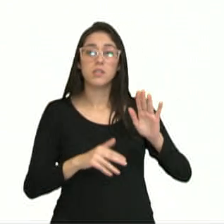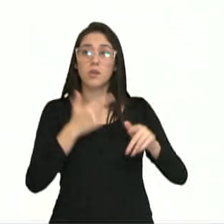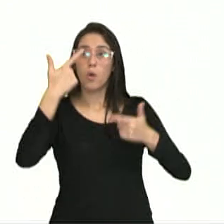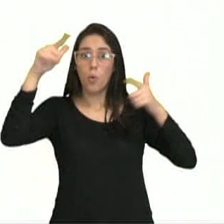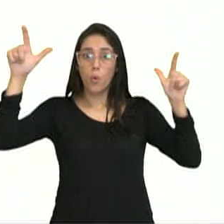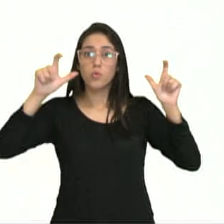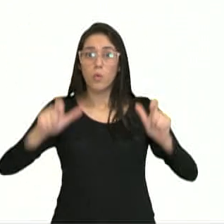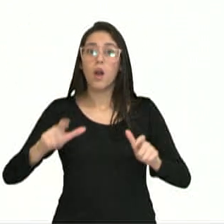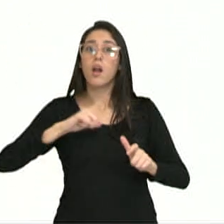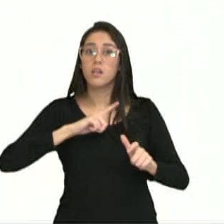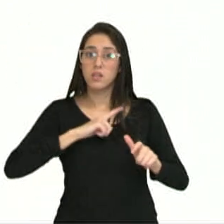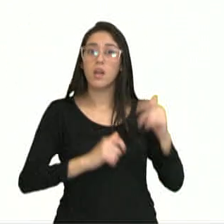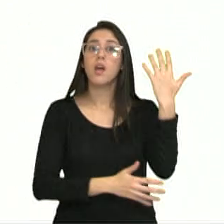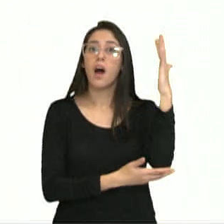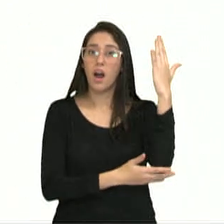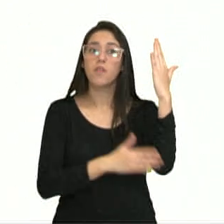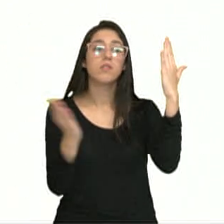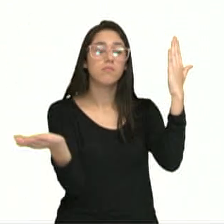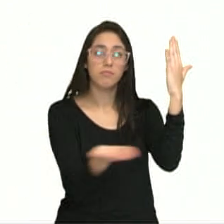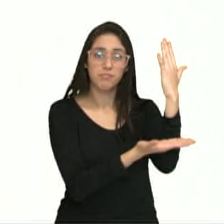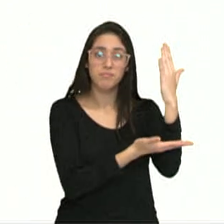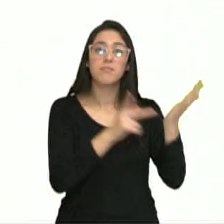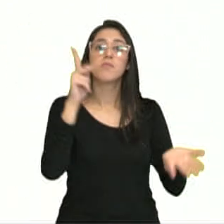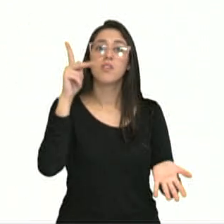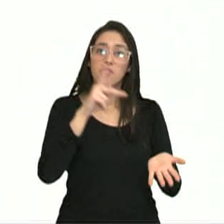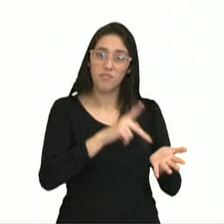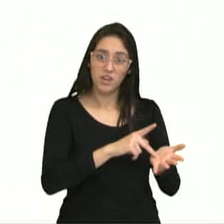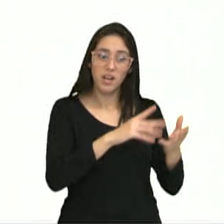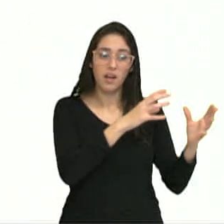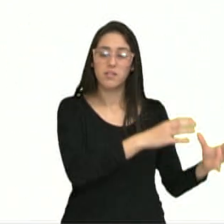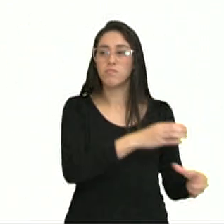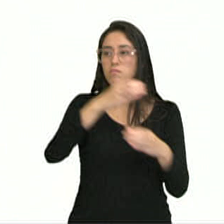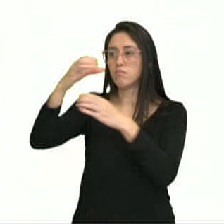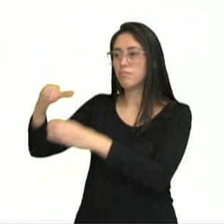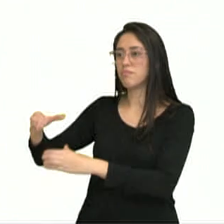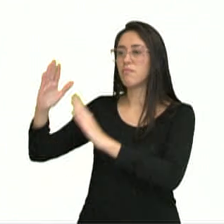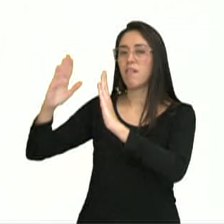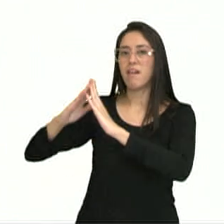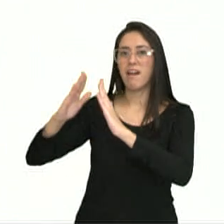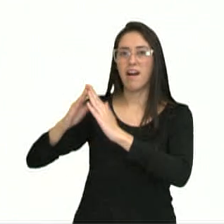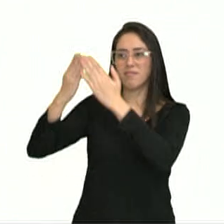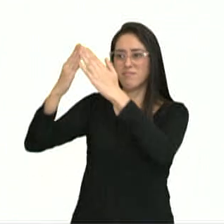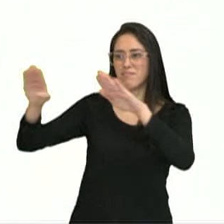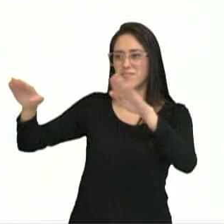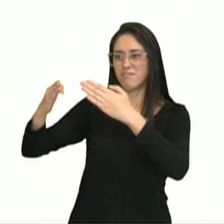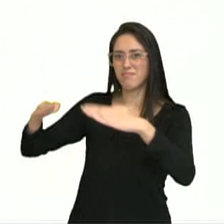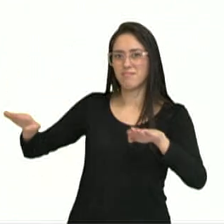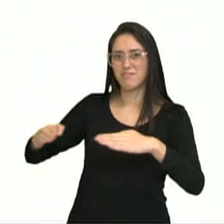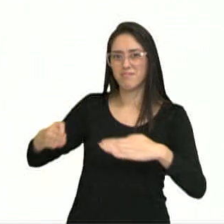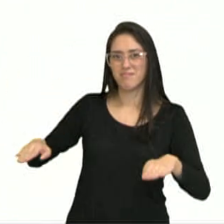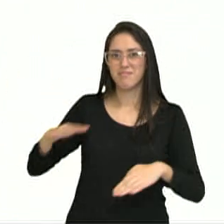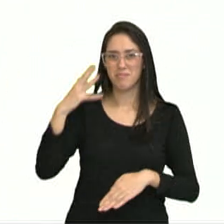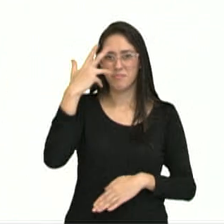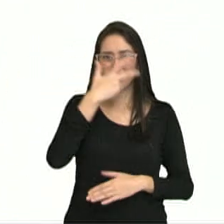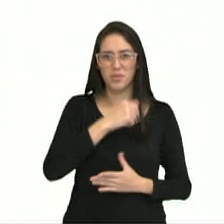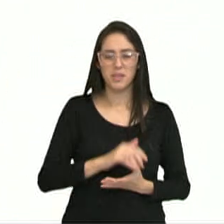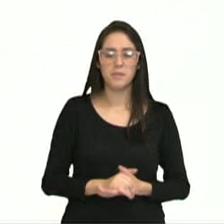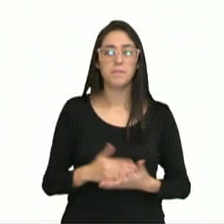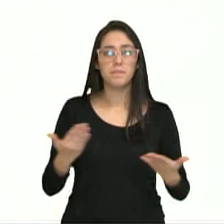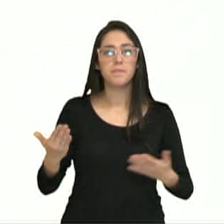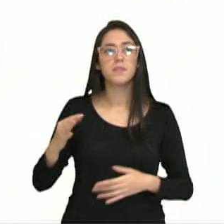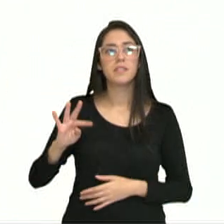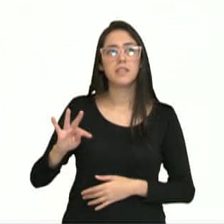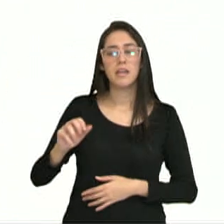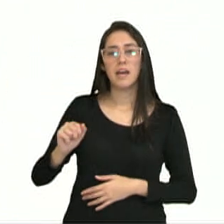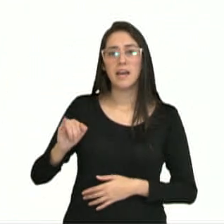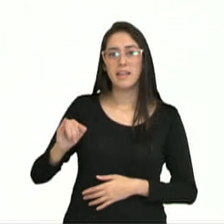conífera. Certo? Ela é meio assim triangular, daquela semelhante à árvore de Natal que a gente tem artificial. A taiga ou floresta